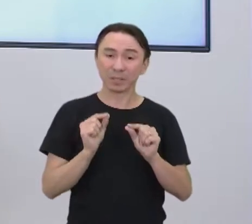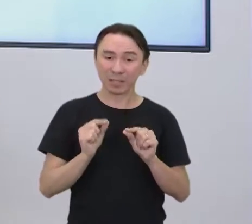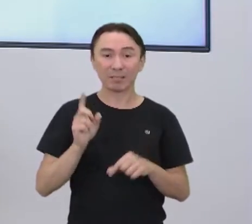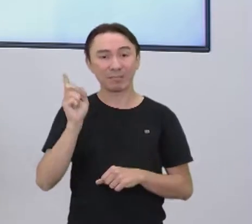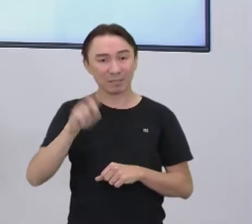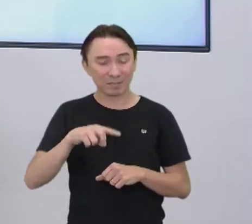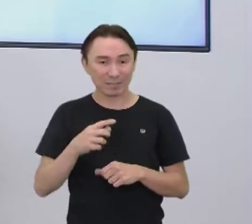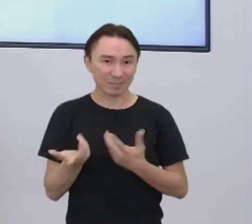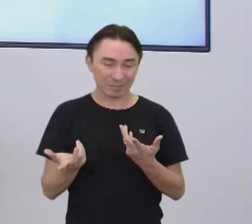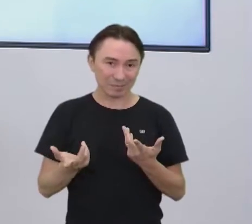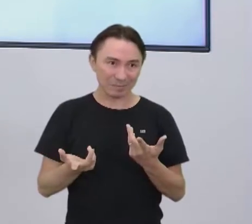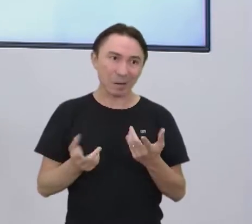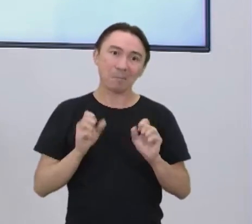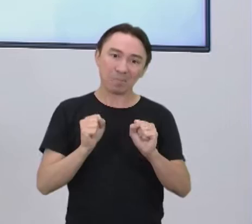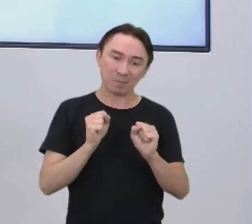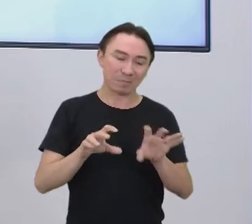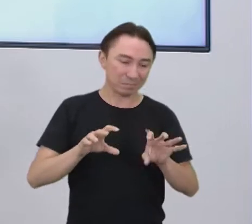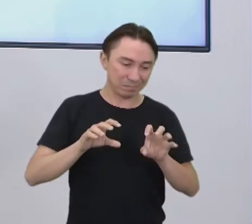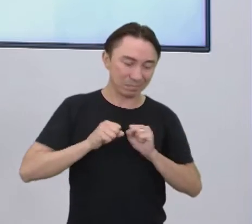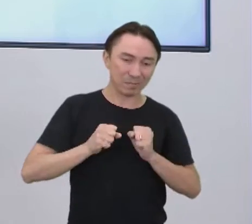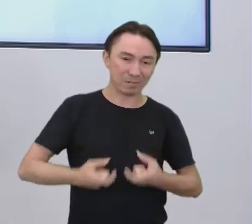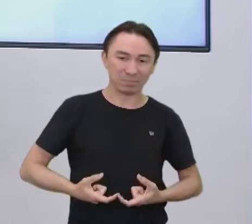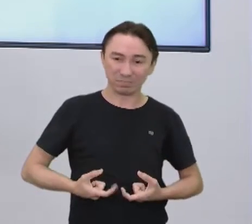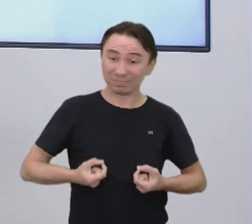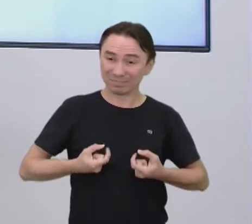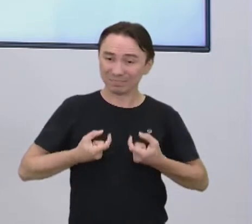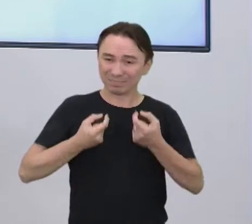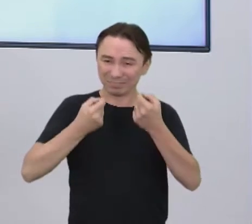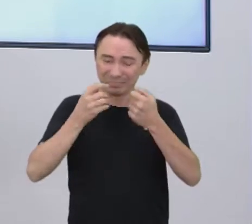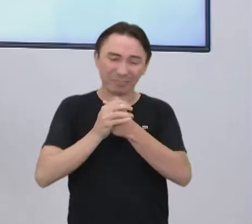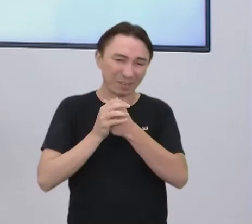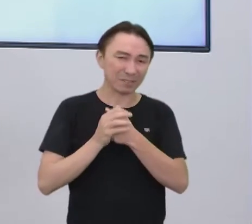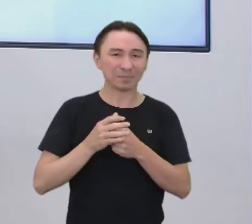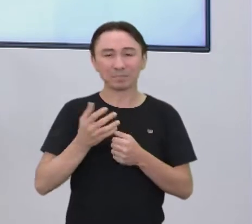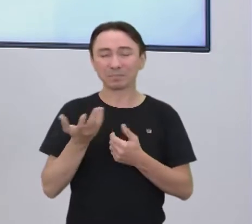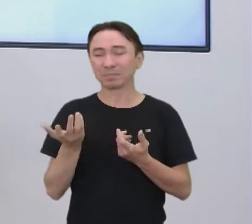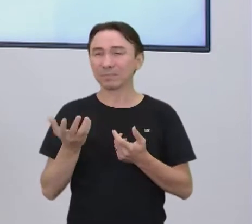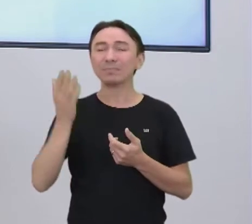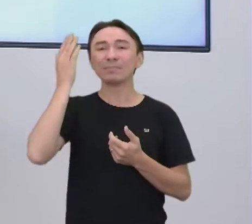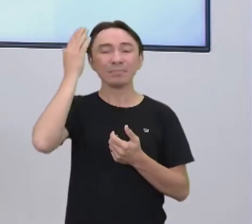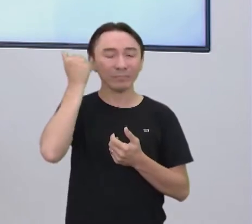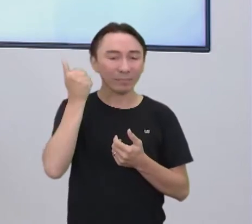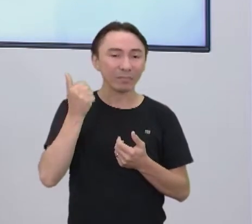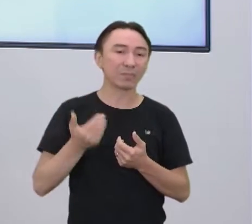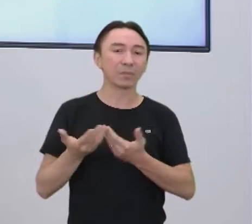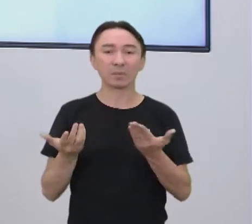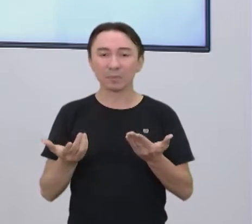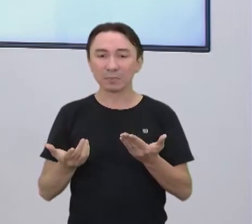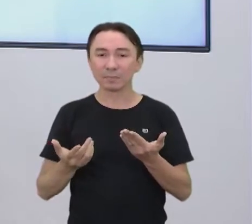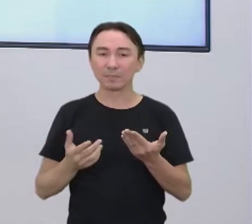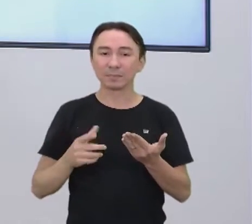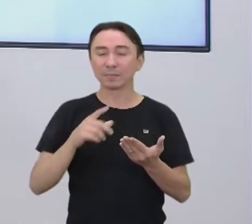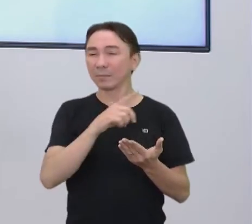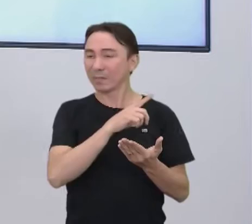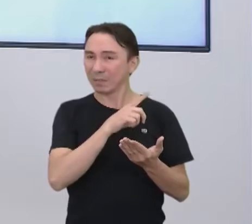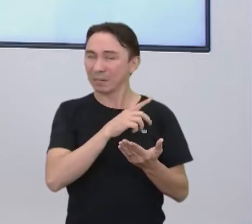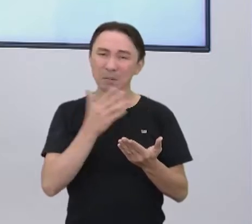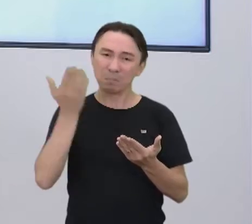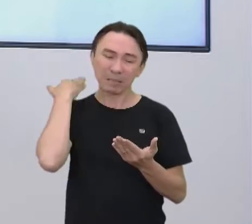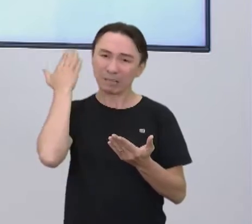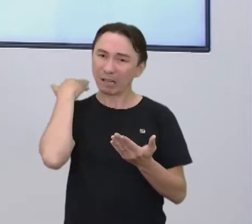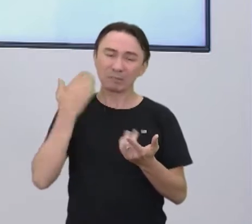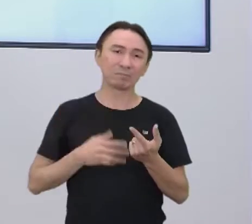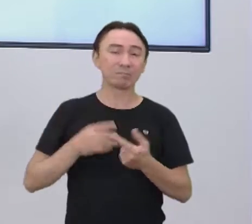que era algo cancerígeno, né, por mais que durante muito tempo, mesmo sabendo-se, não tinha muito essa dimensão,